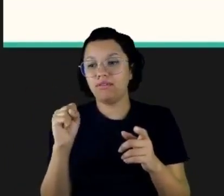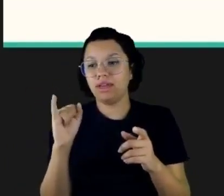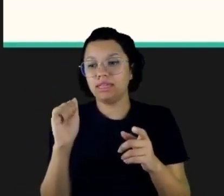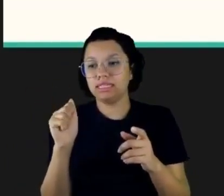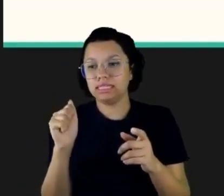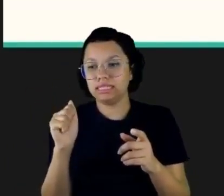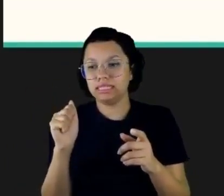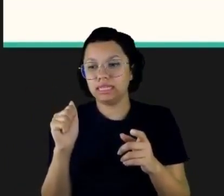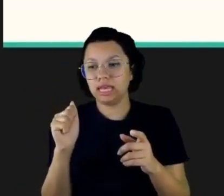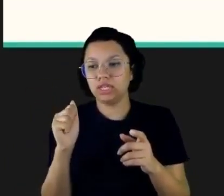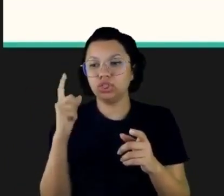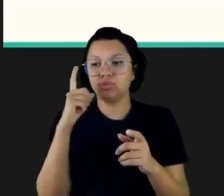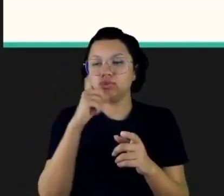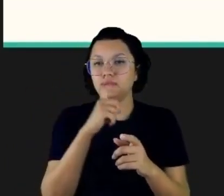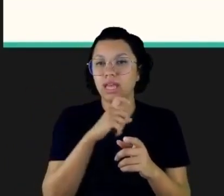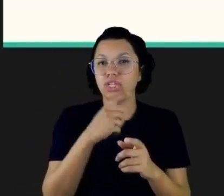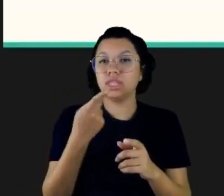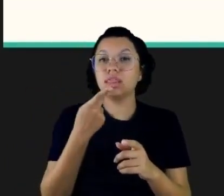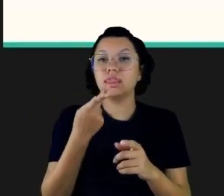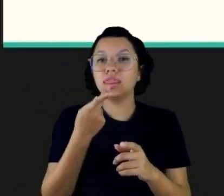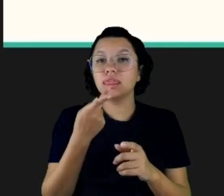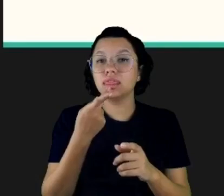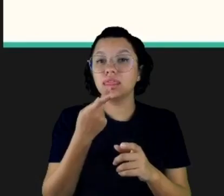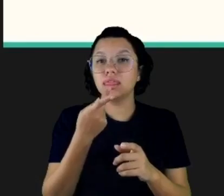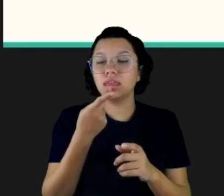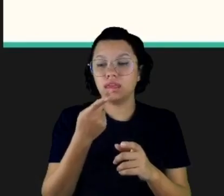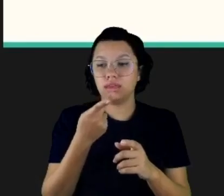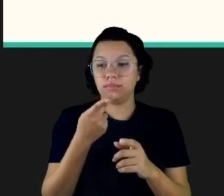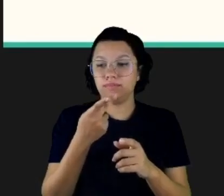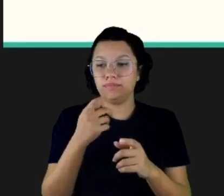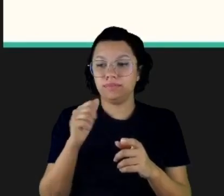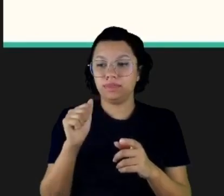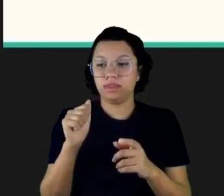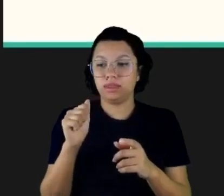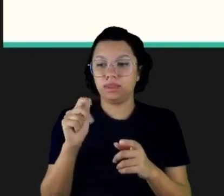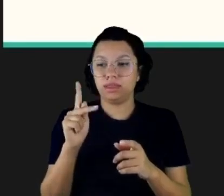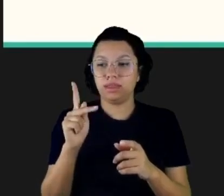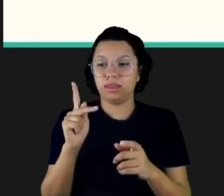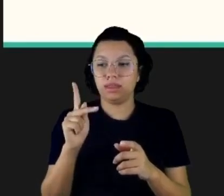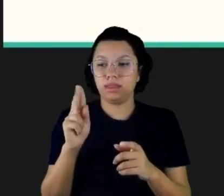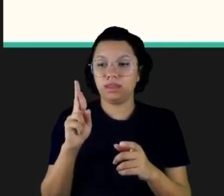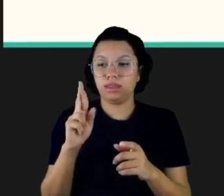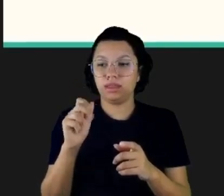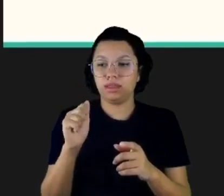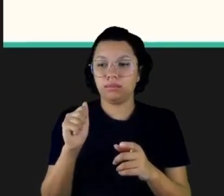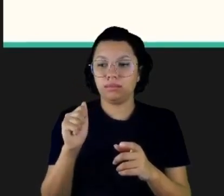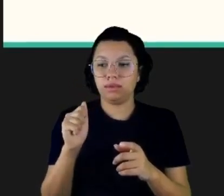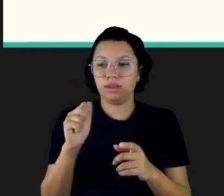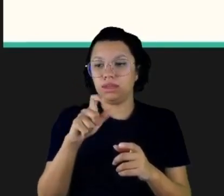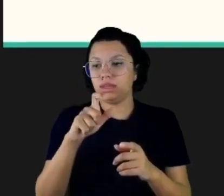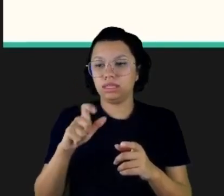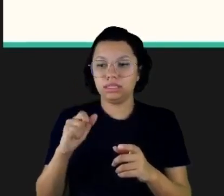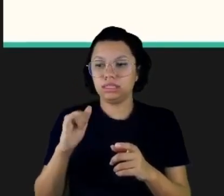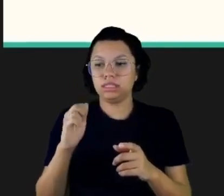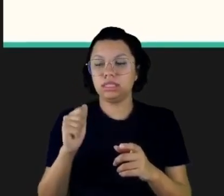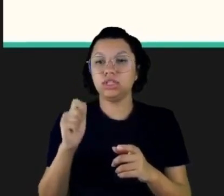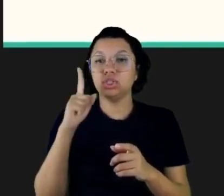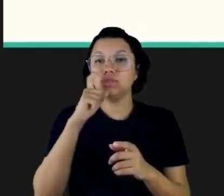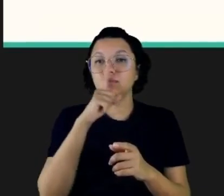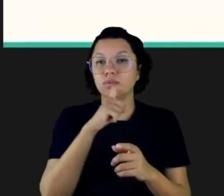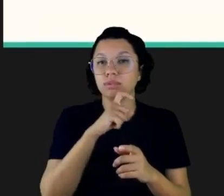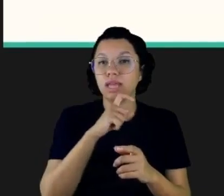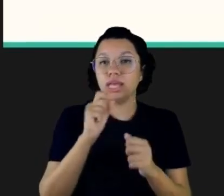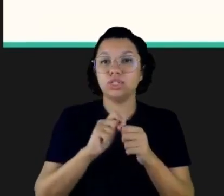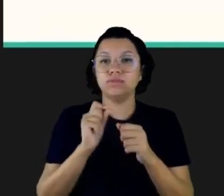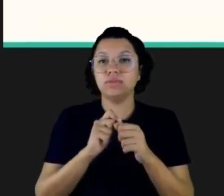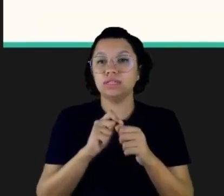Apraxia, que é a dificuldade de realizar tarefas que são sequenciadas. É aquela costureira que sempre